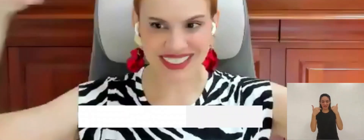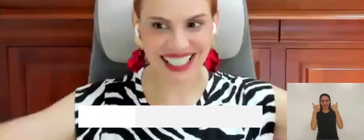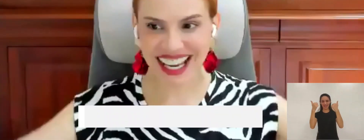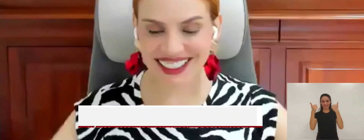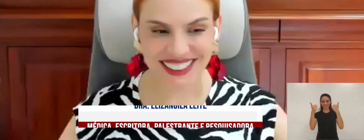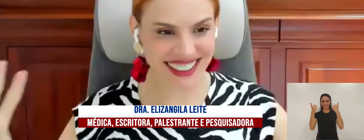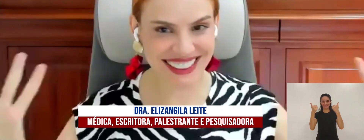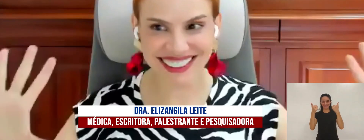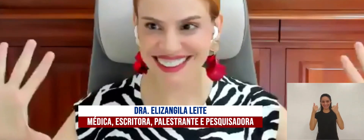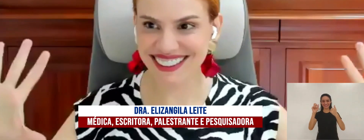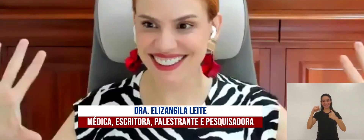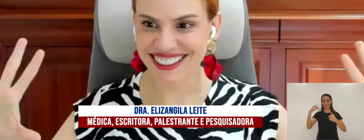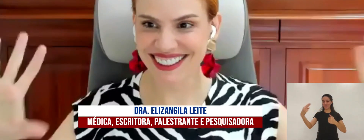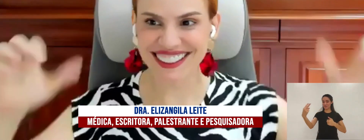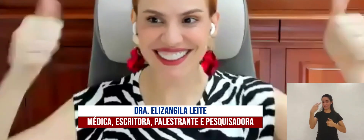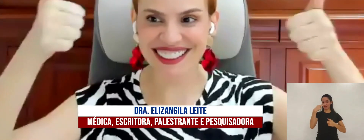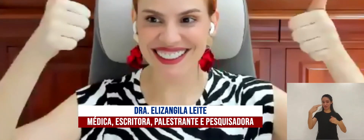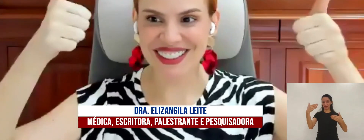vendo aqui o slide?